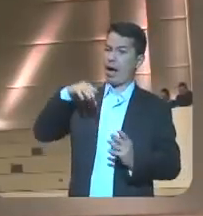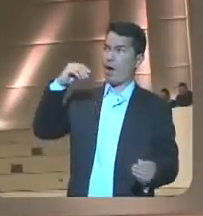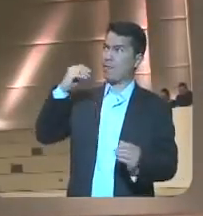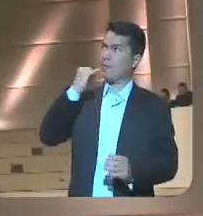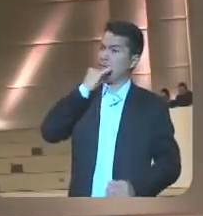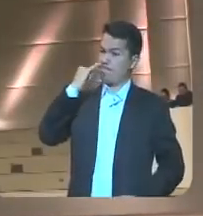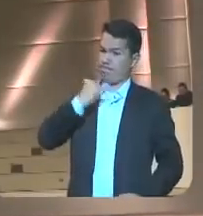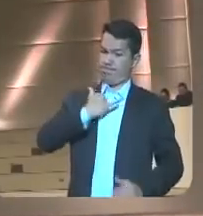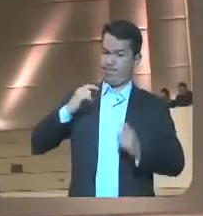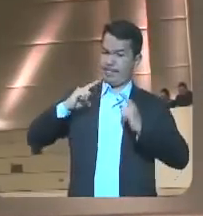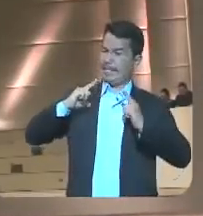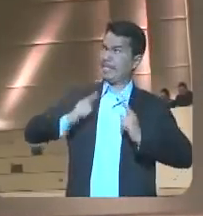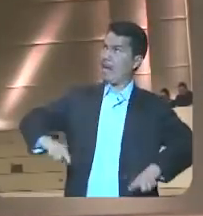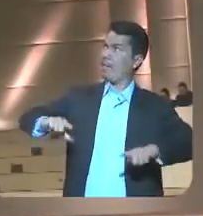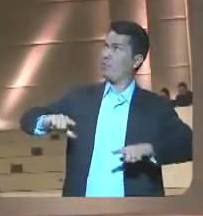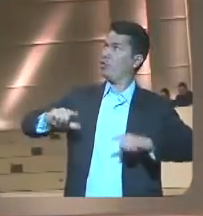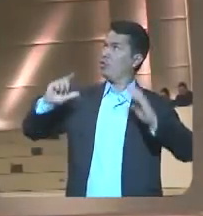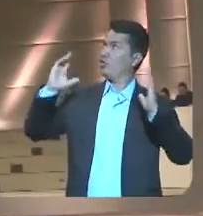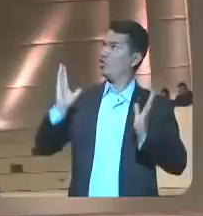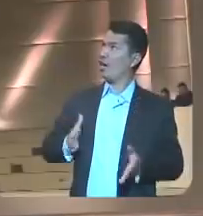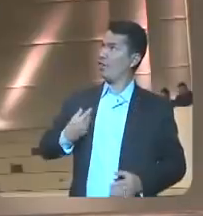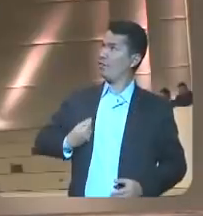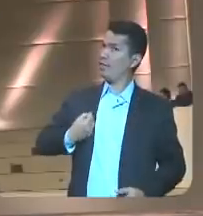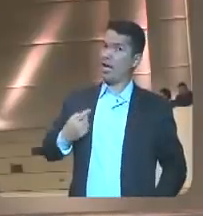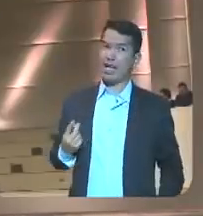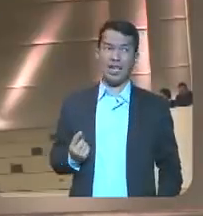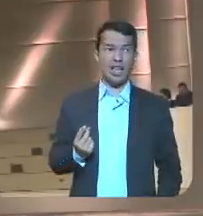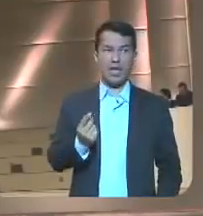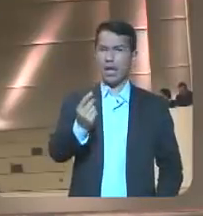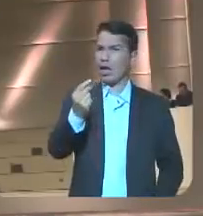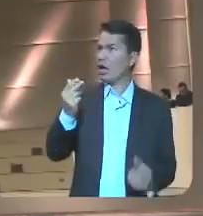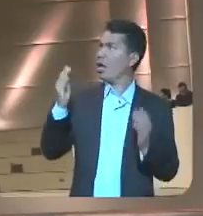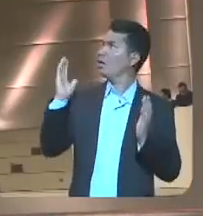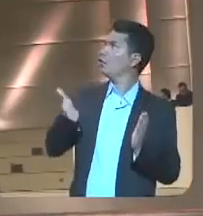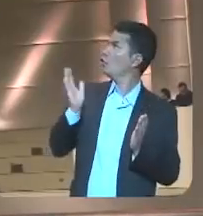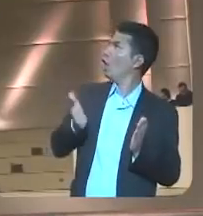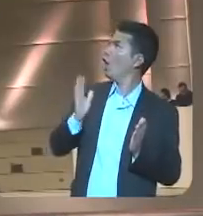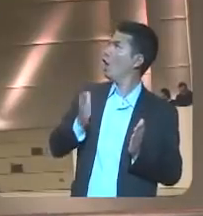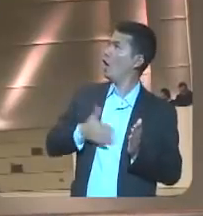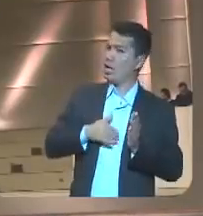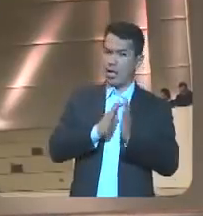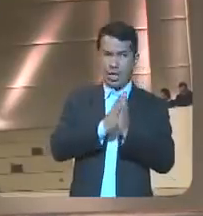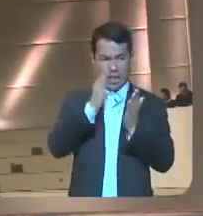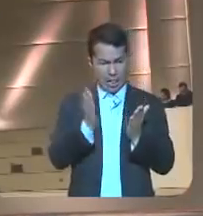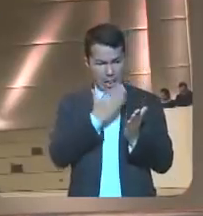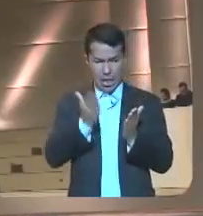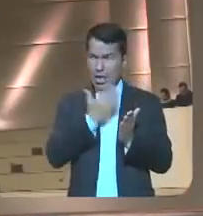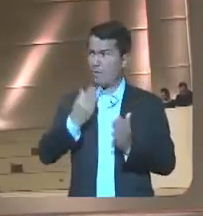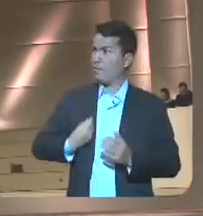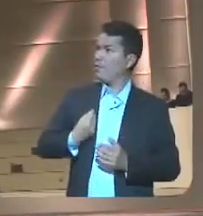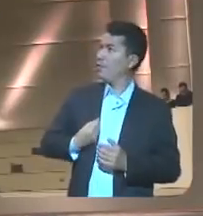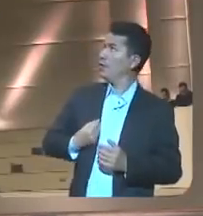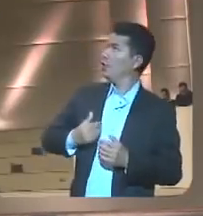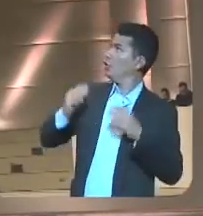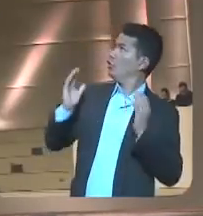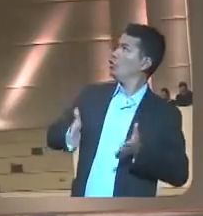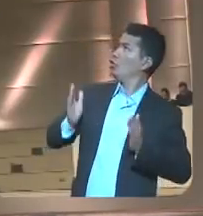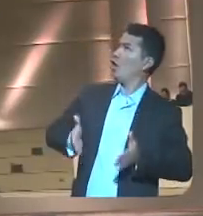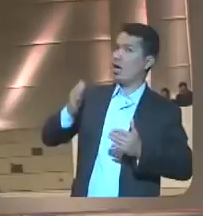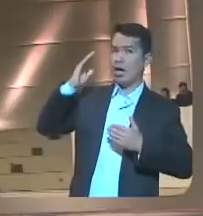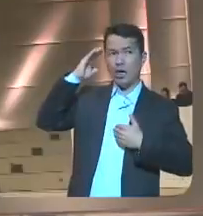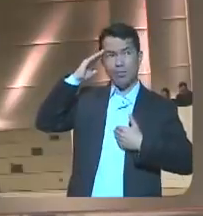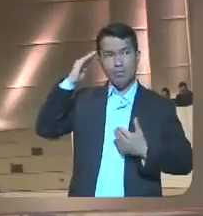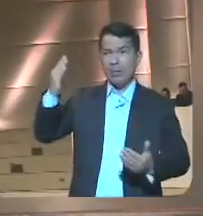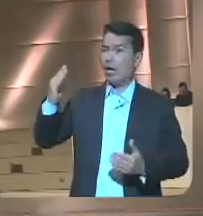você tem a vida eterna porque o seu nome foi escrito no livro da vida não depende de você mas a graça do